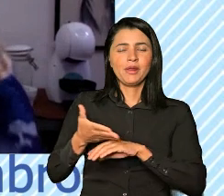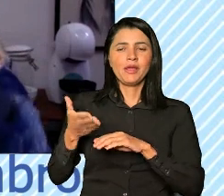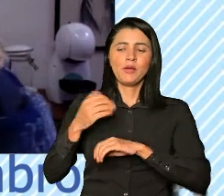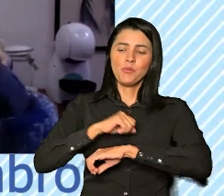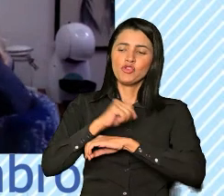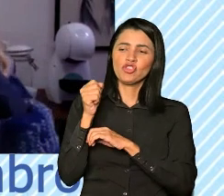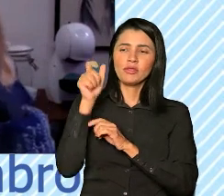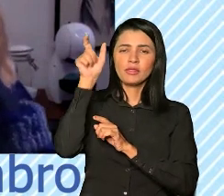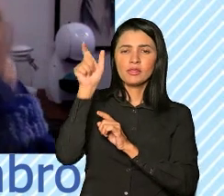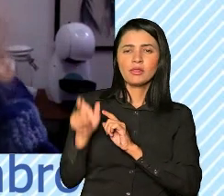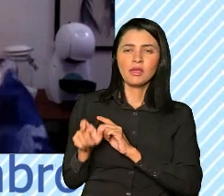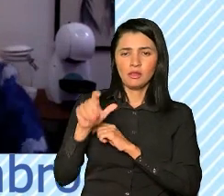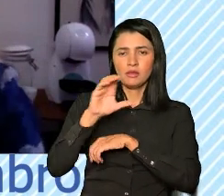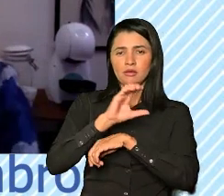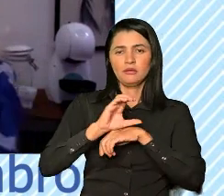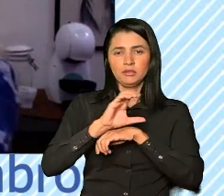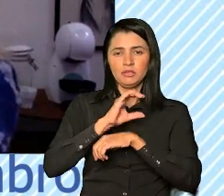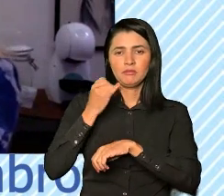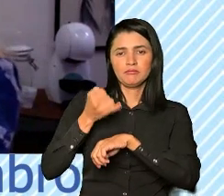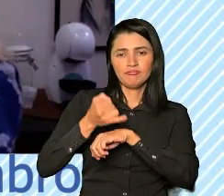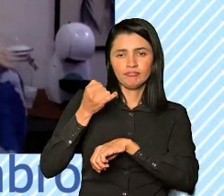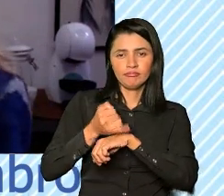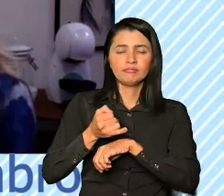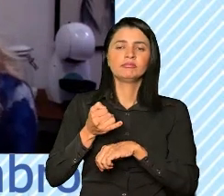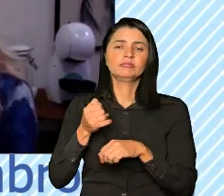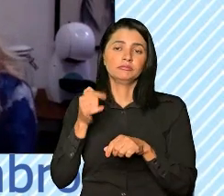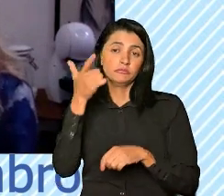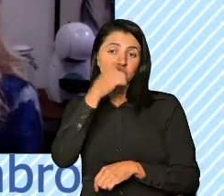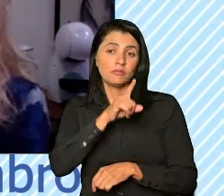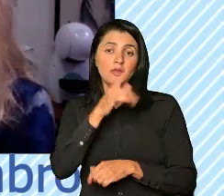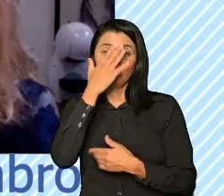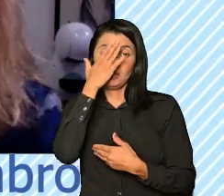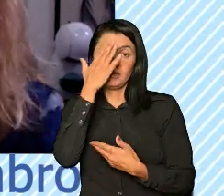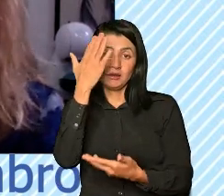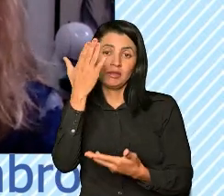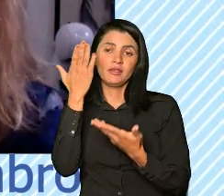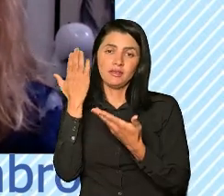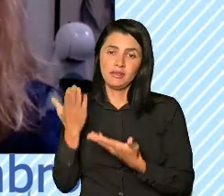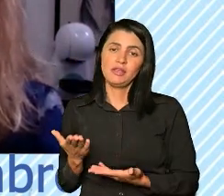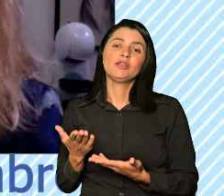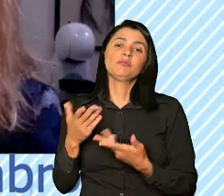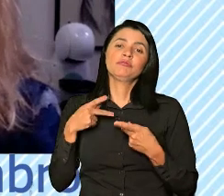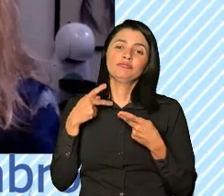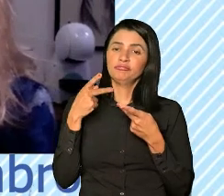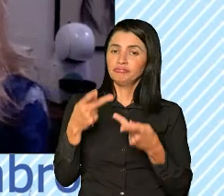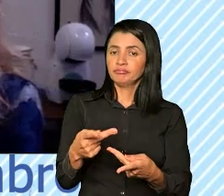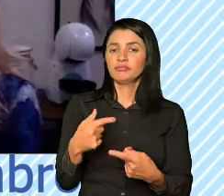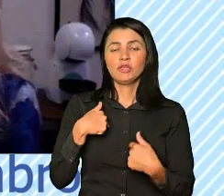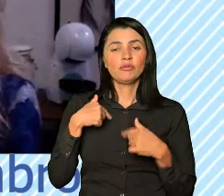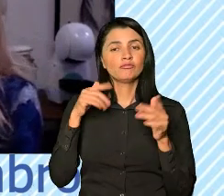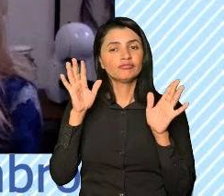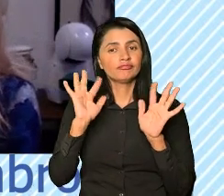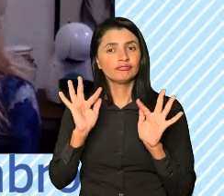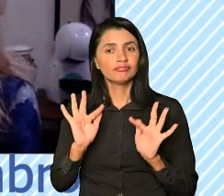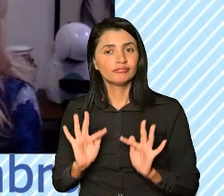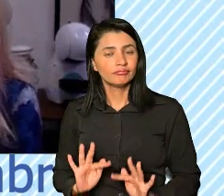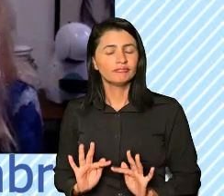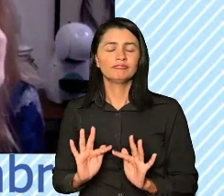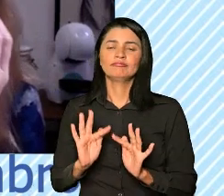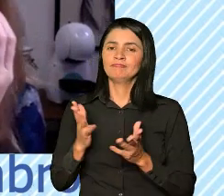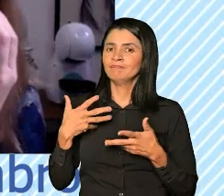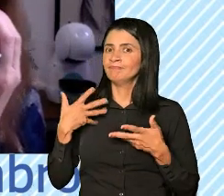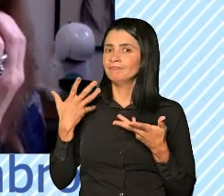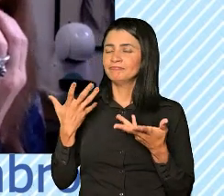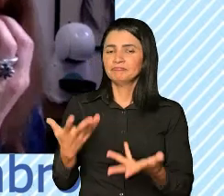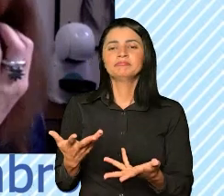cinza, metálica. Novamente agradeço a doutora Inês pelo convite, fiquei muito alegre, foi um convite muito